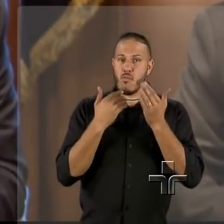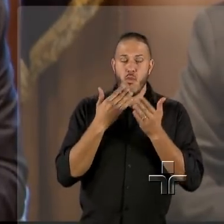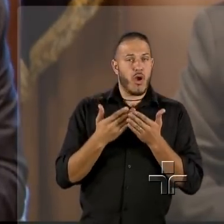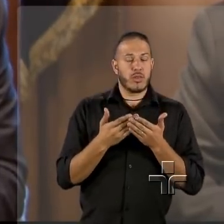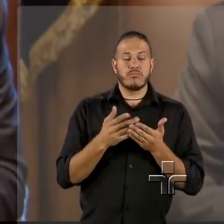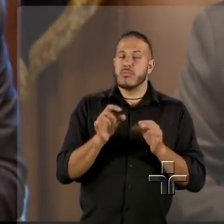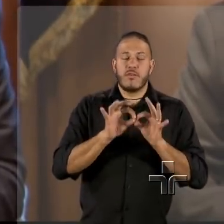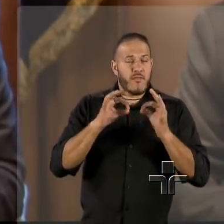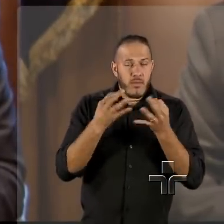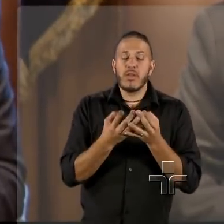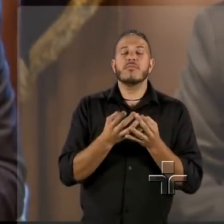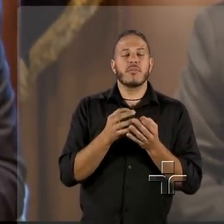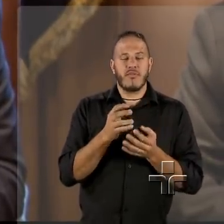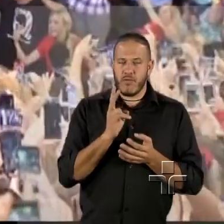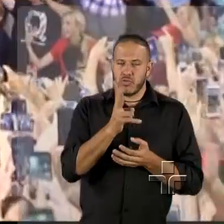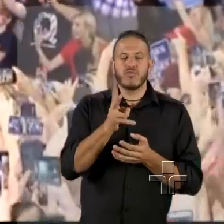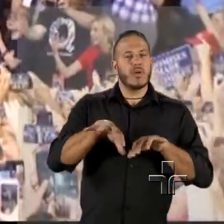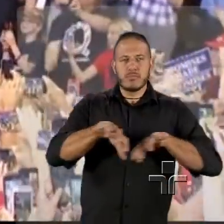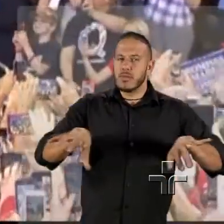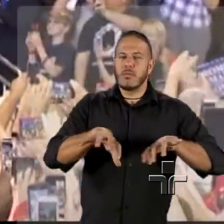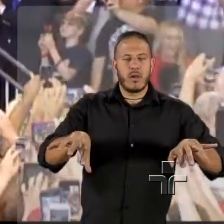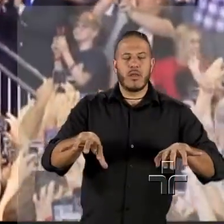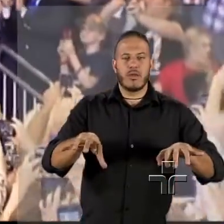áudio divulgado pela ONG ProPublica.